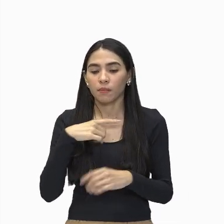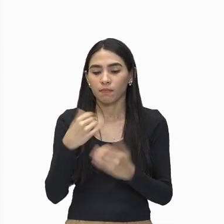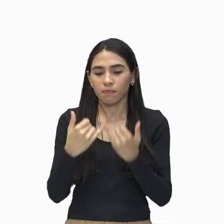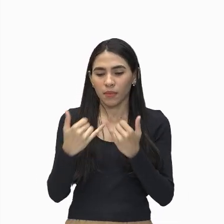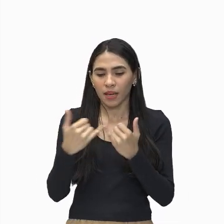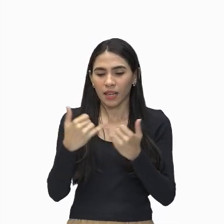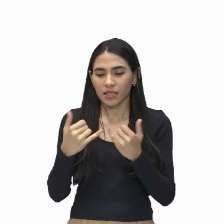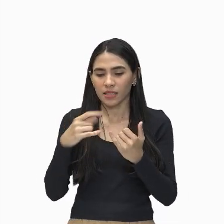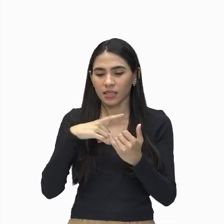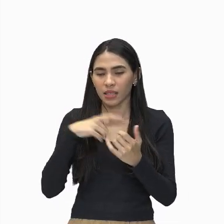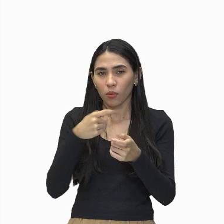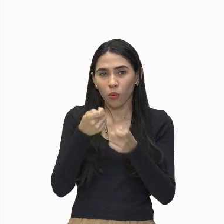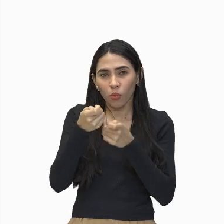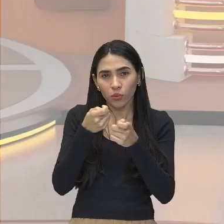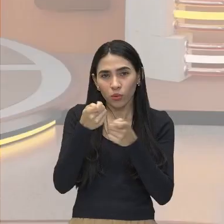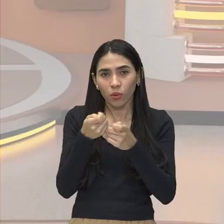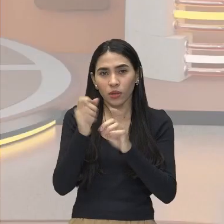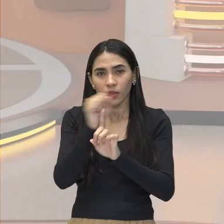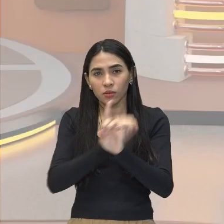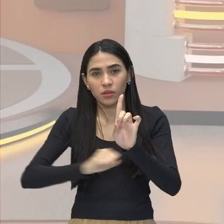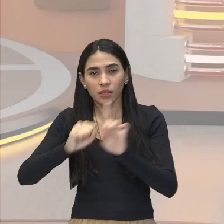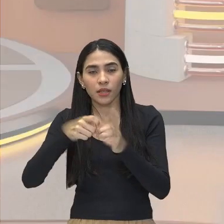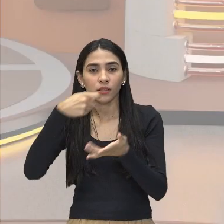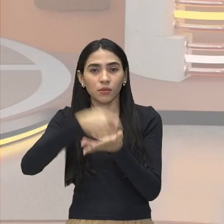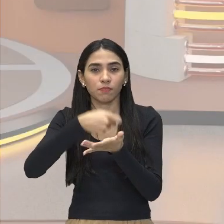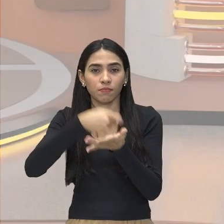definido, e a sociedade impõe isso.